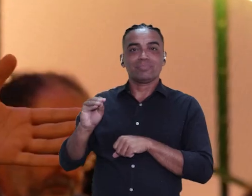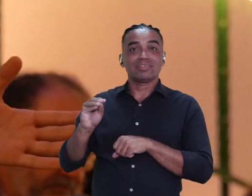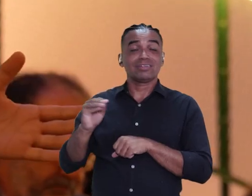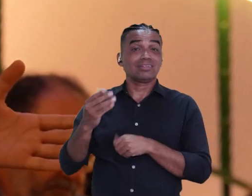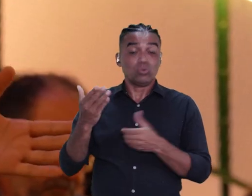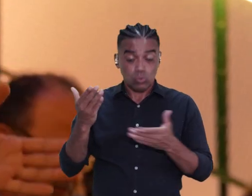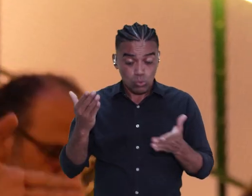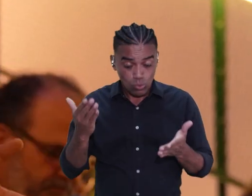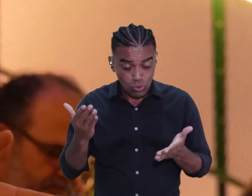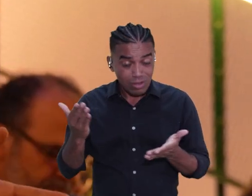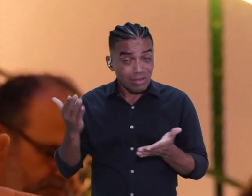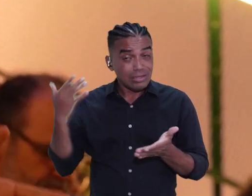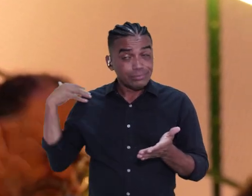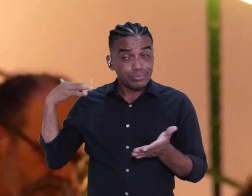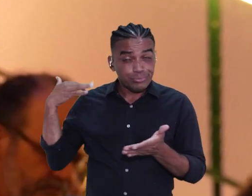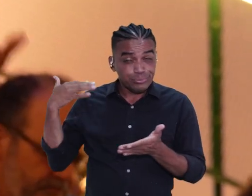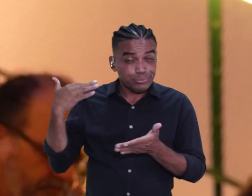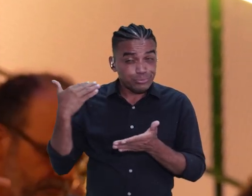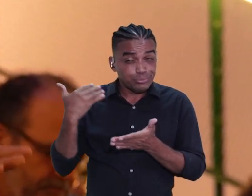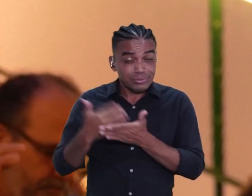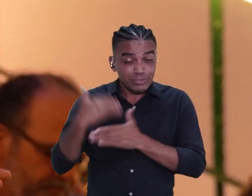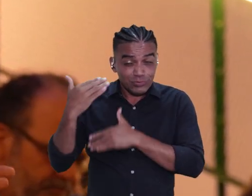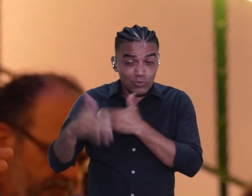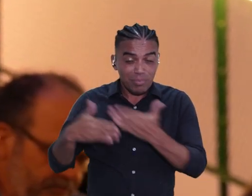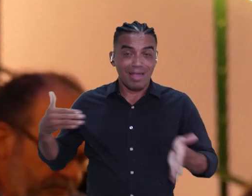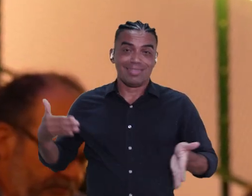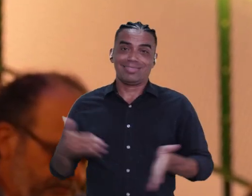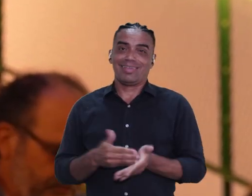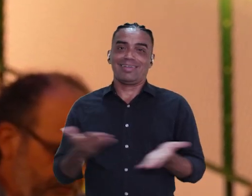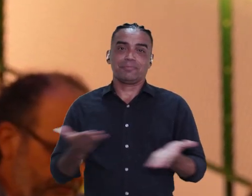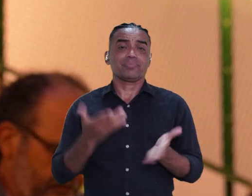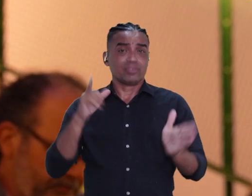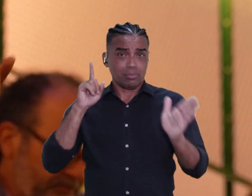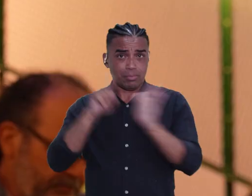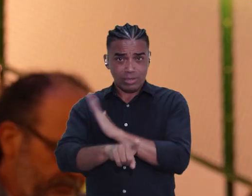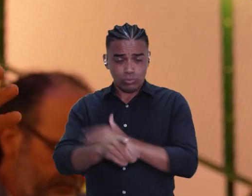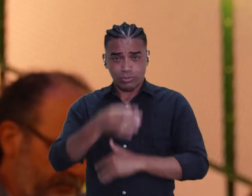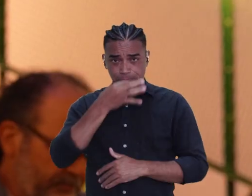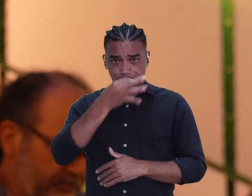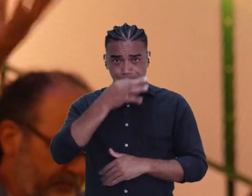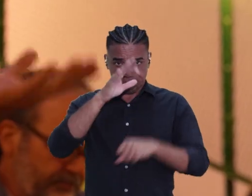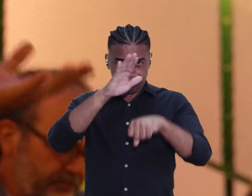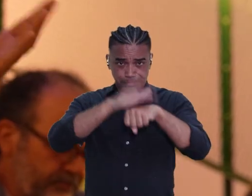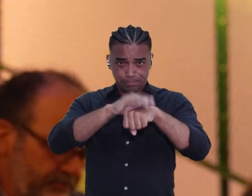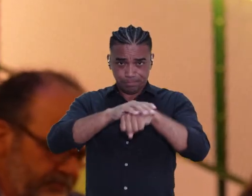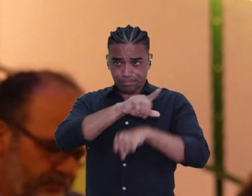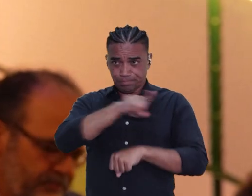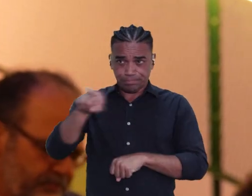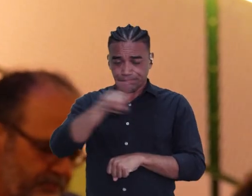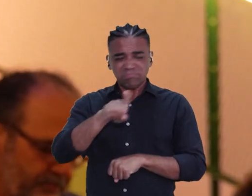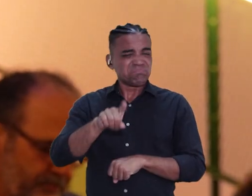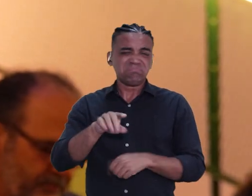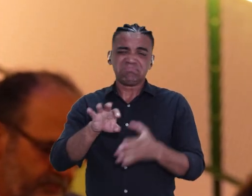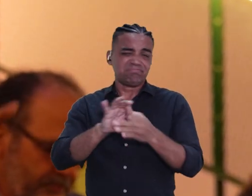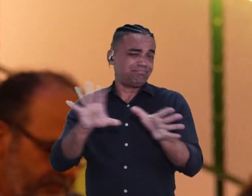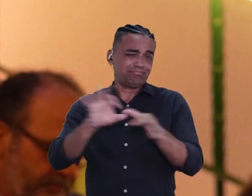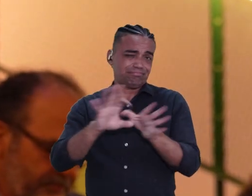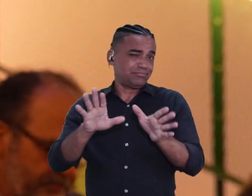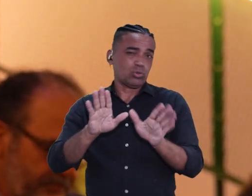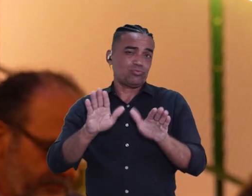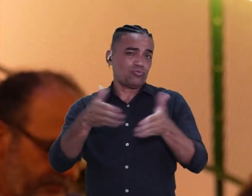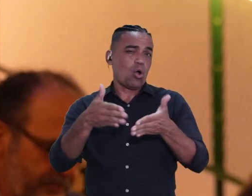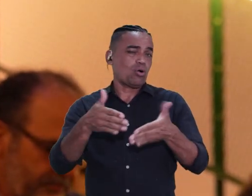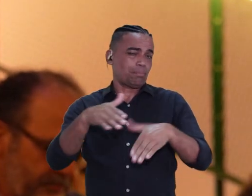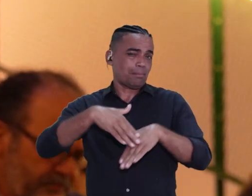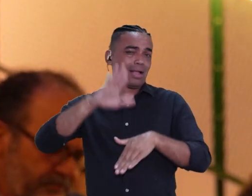coisa transcorrida até aqui. E a minha pergunta é, na opinião de vocês, de quem se sentir mais à vontade ou mais